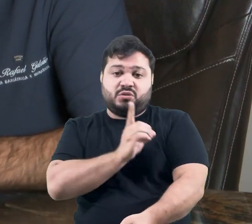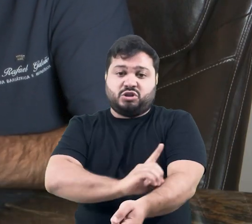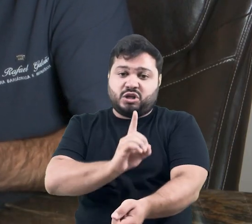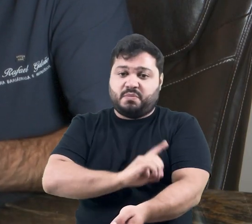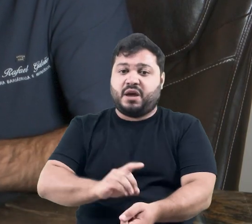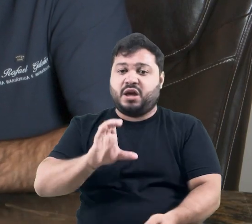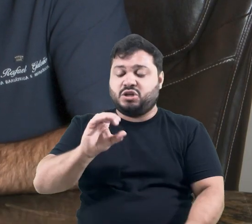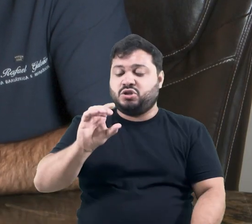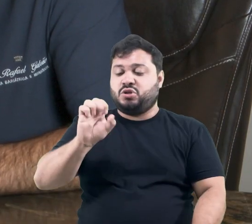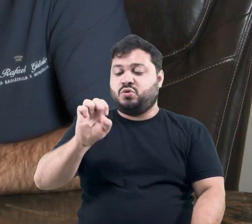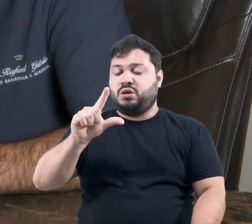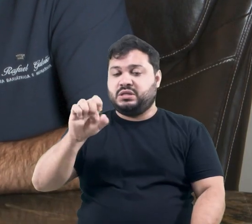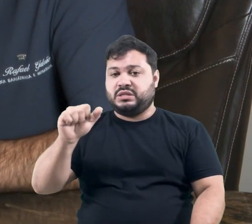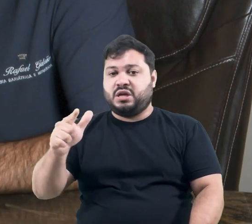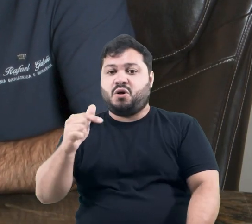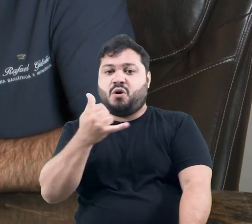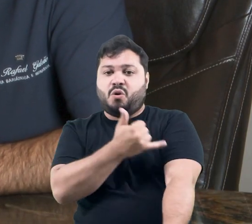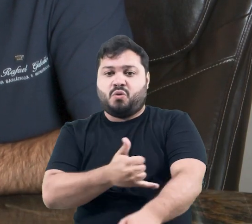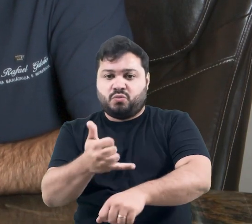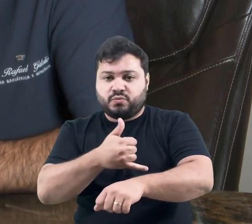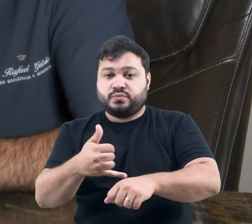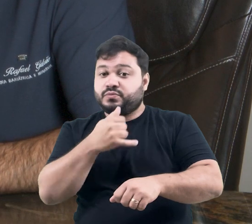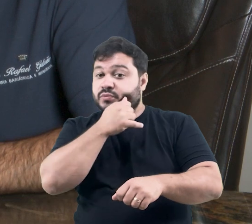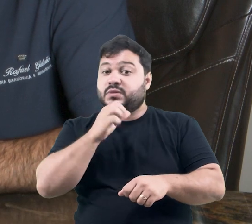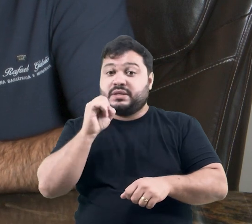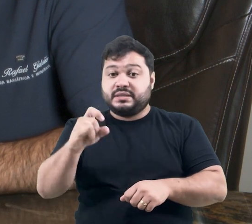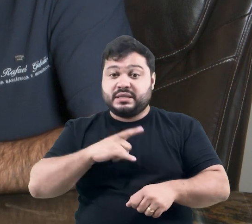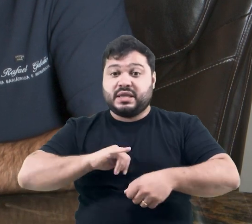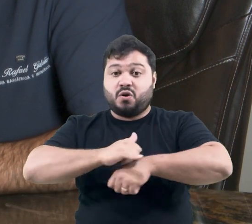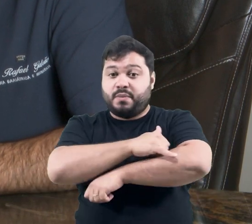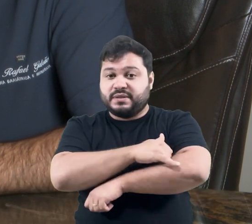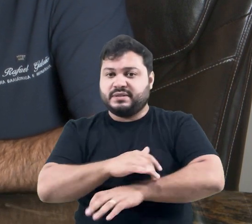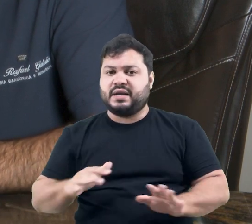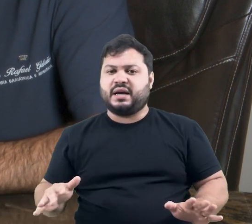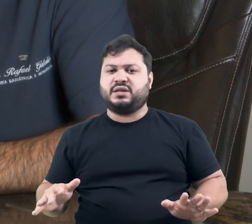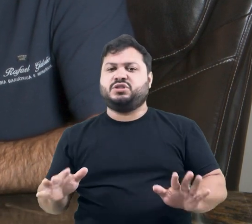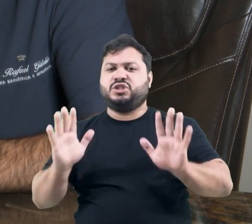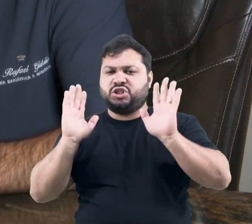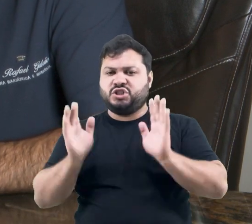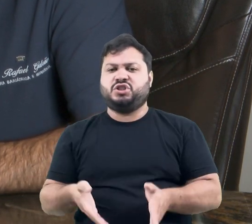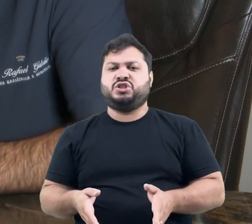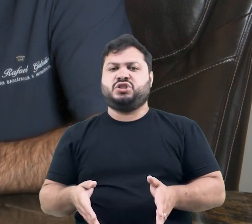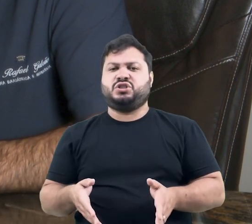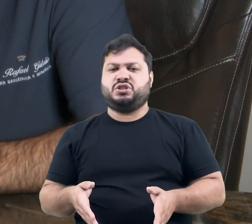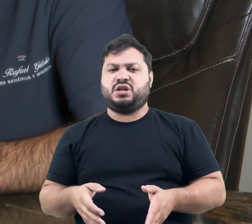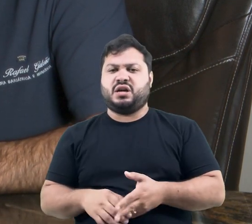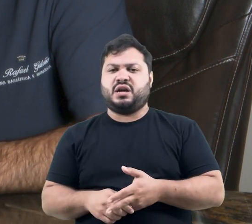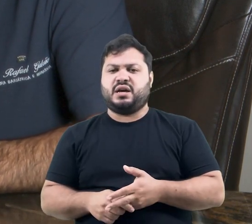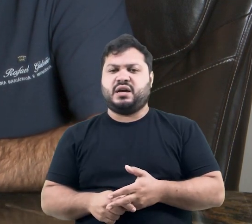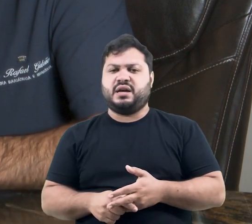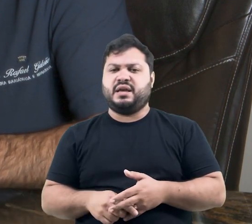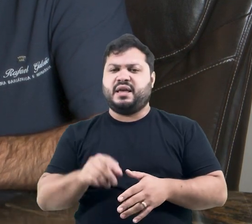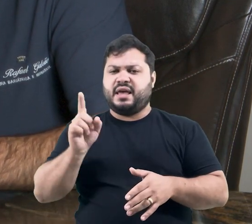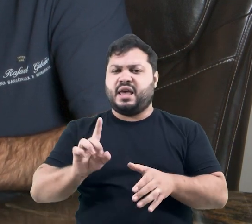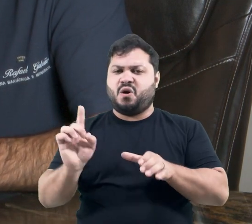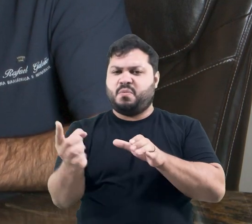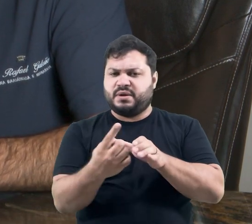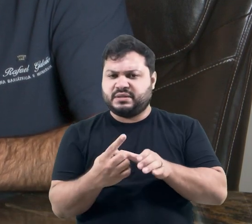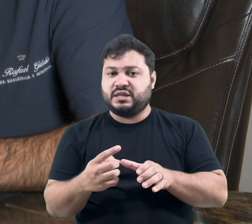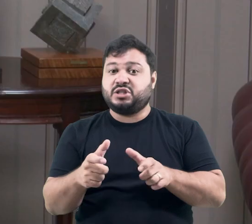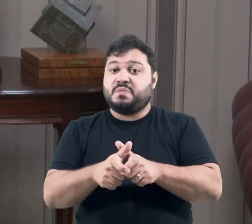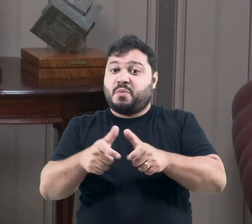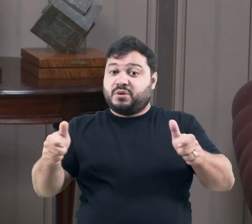diabetes, colesterol elevado. Não. O simples fato dela ter obesidade já faz com que ela seja um